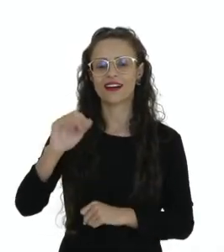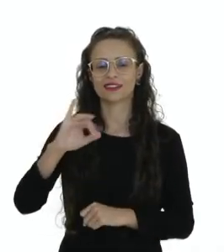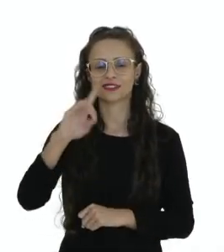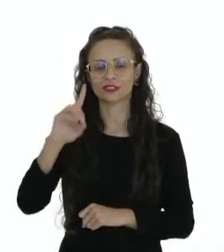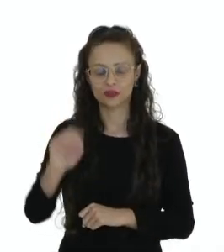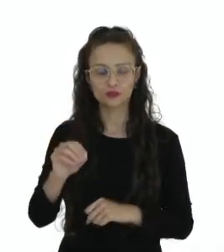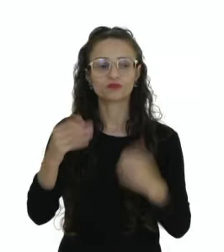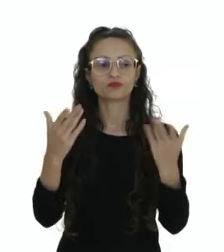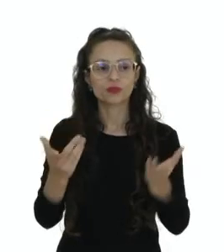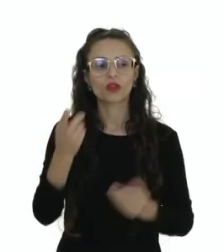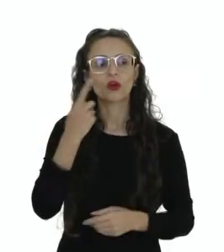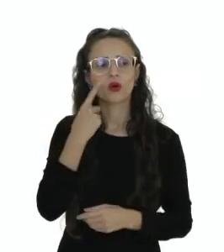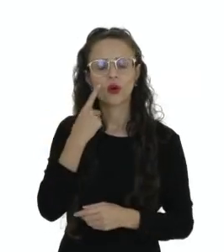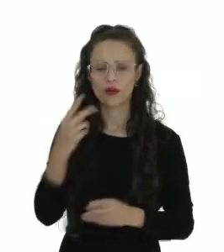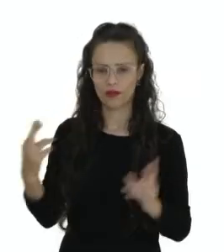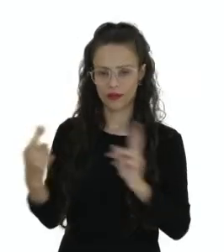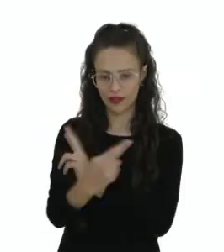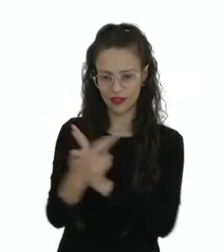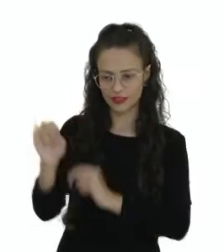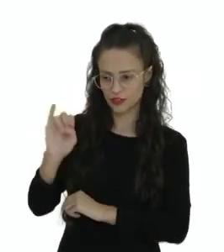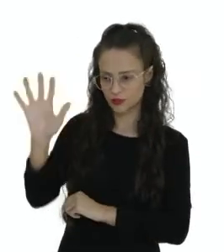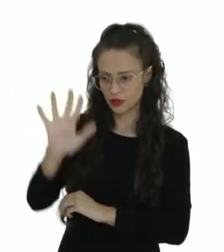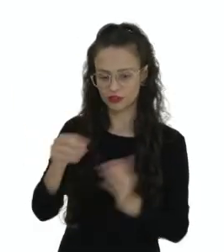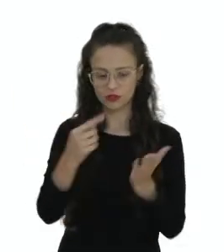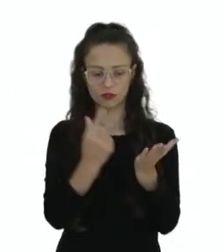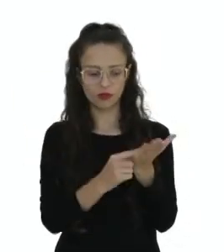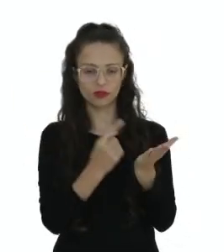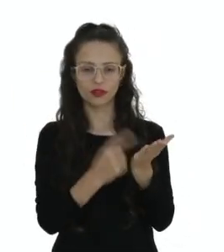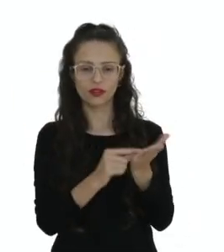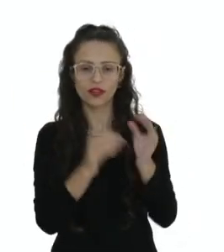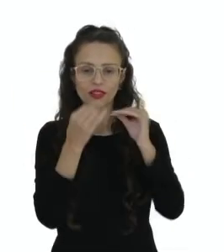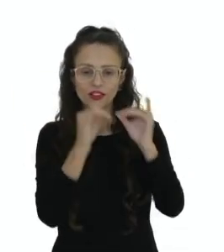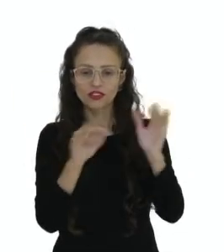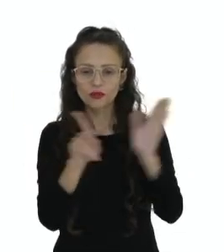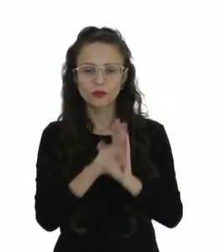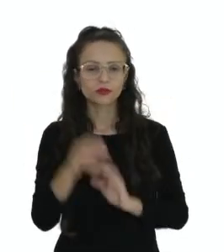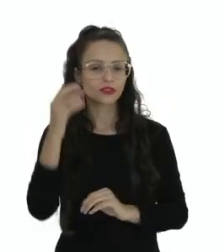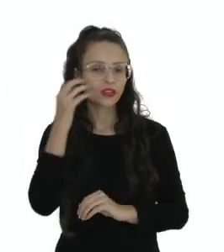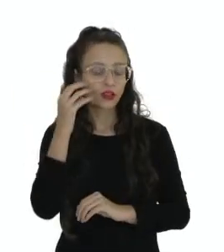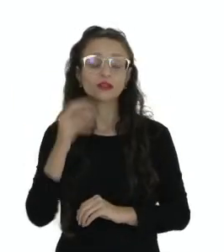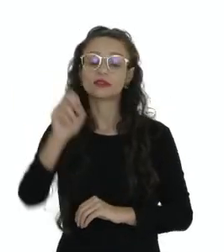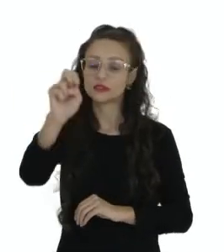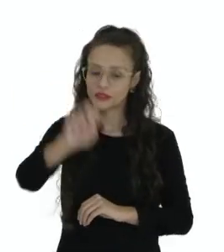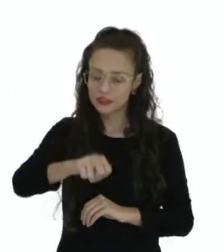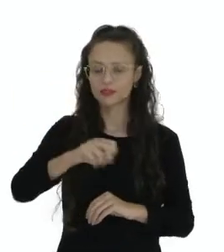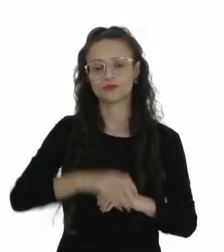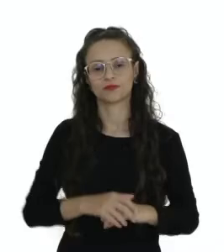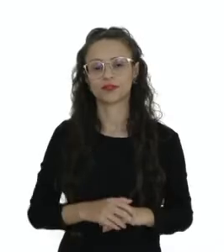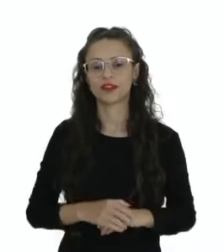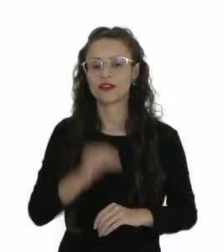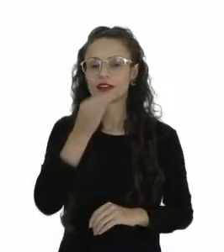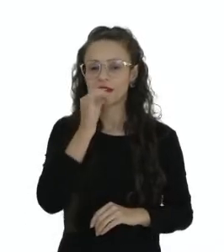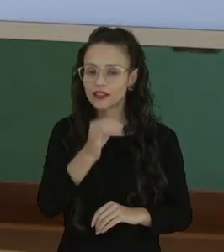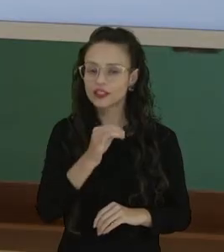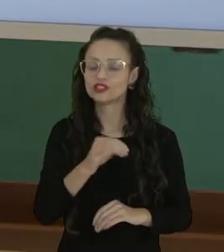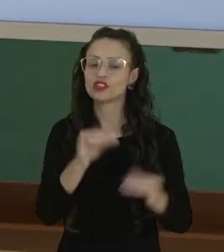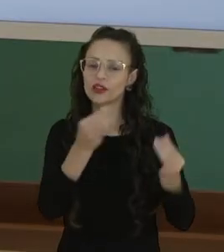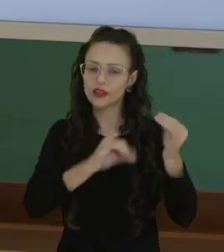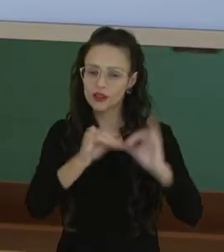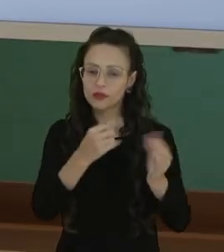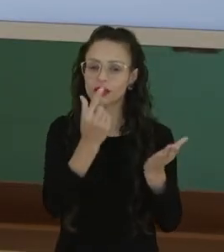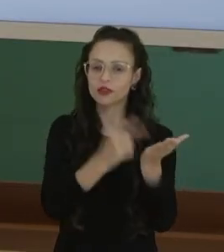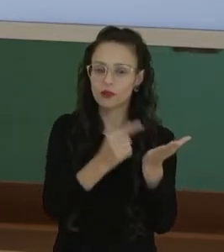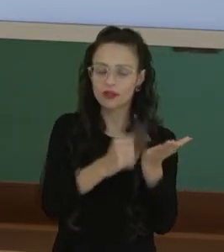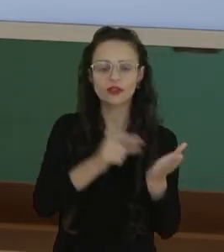há alguma relação entre o GIF com as baterias que fornecem energia para celulares? Sim, a energia potencial química das baterias